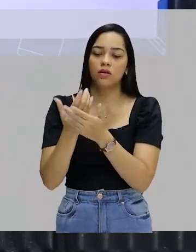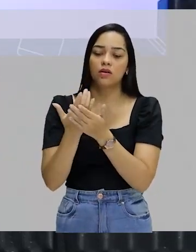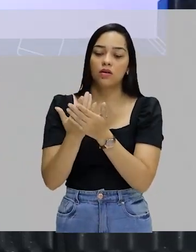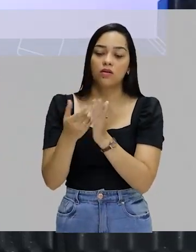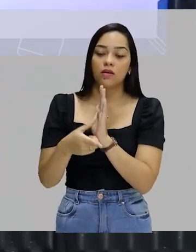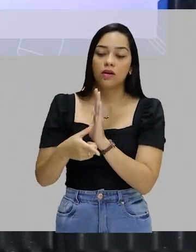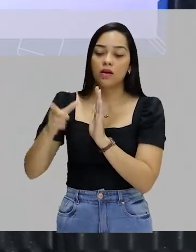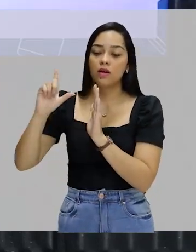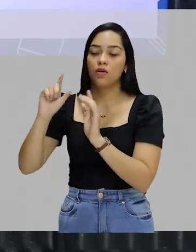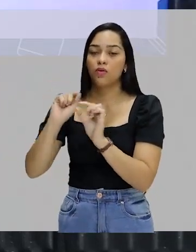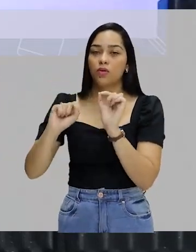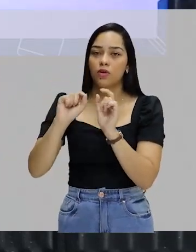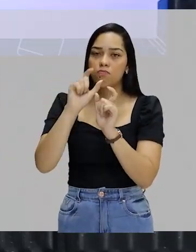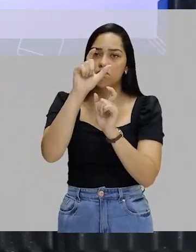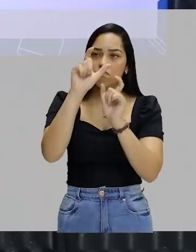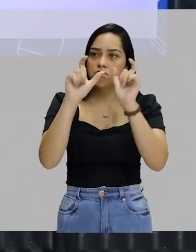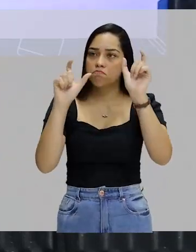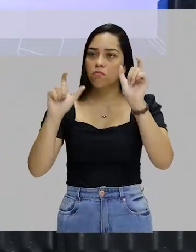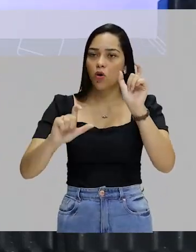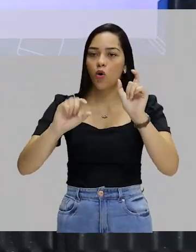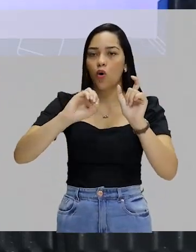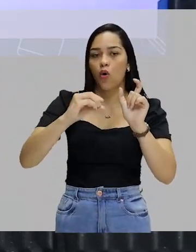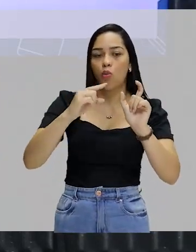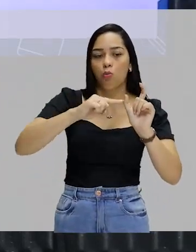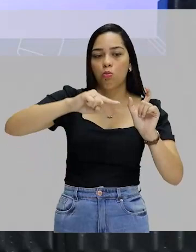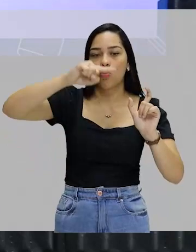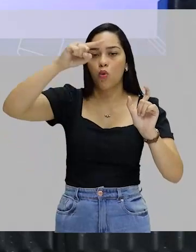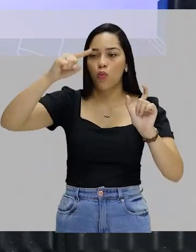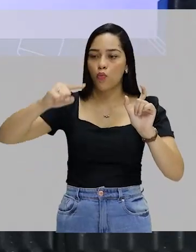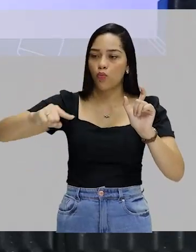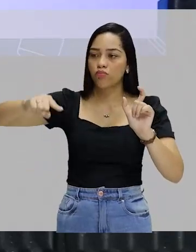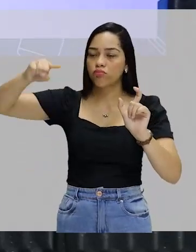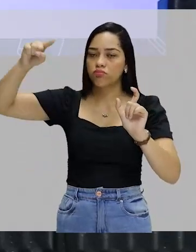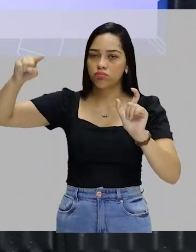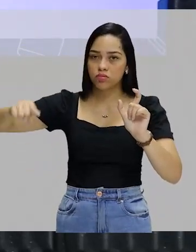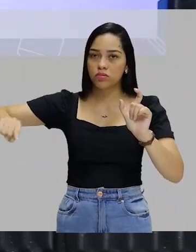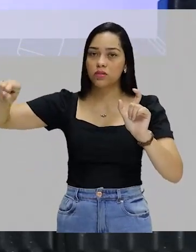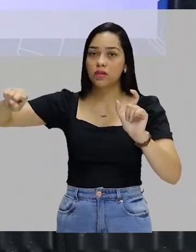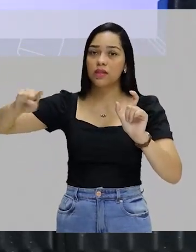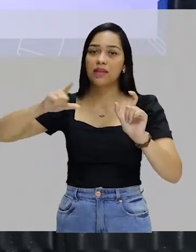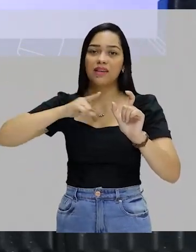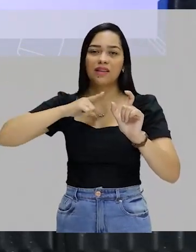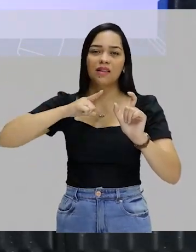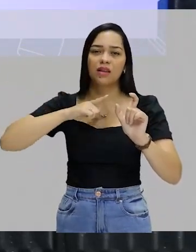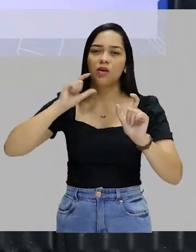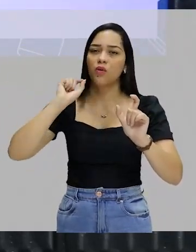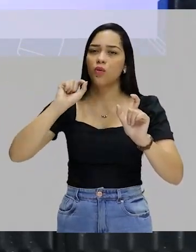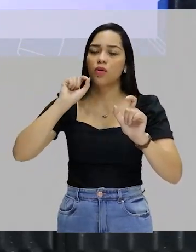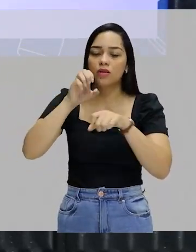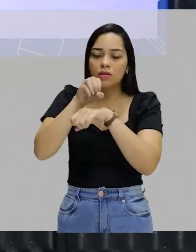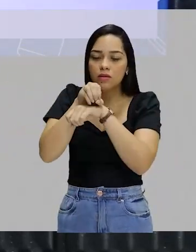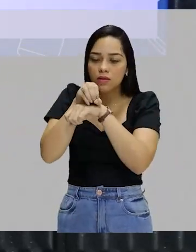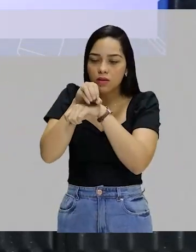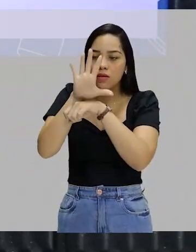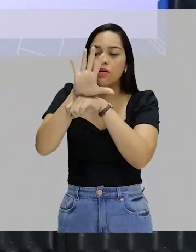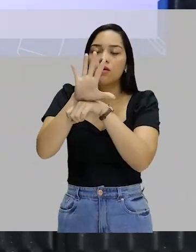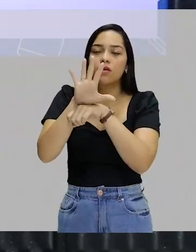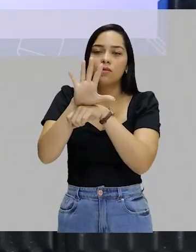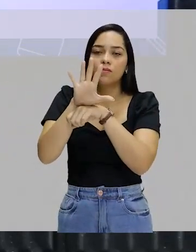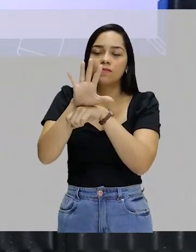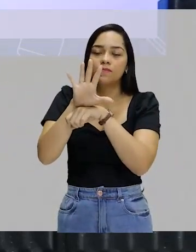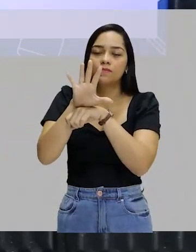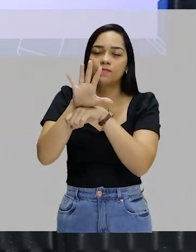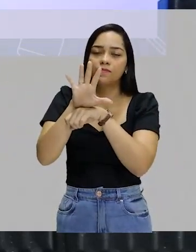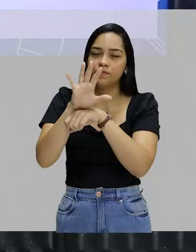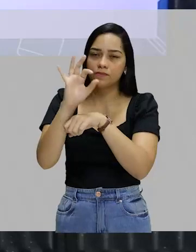são partículas ou ondas eletromagnéticas. E aí, quando acontece essa emissão de